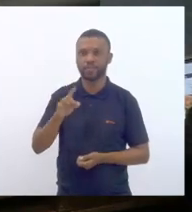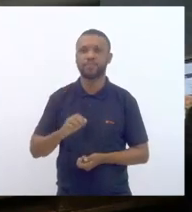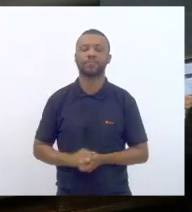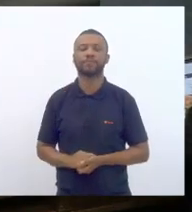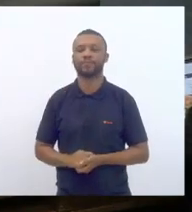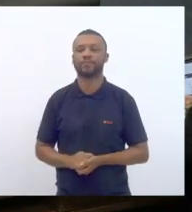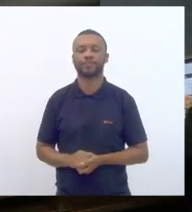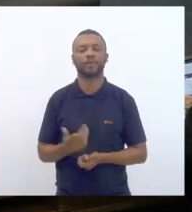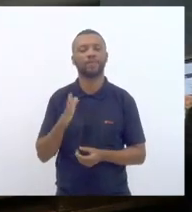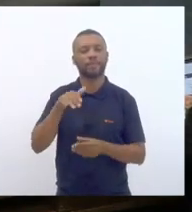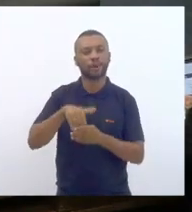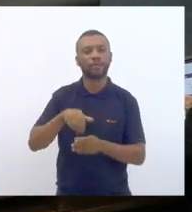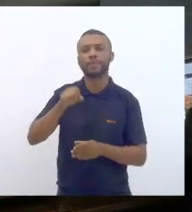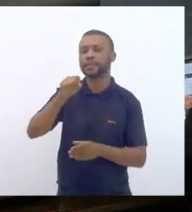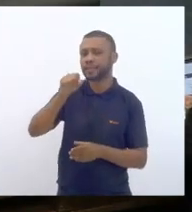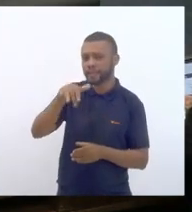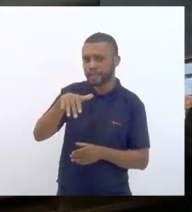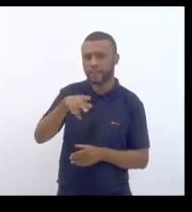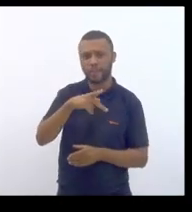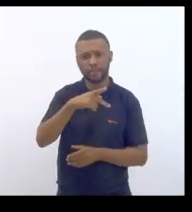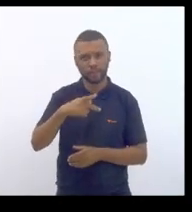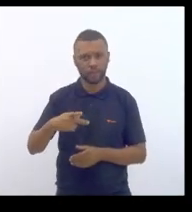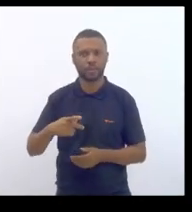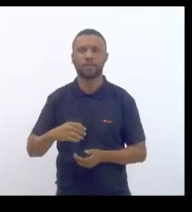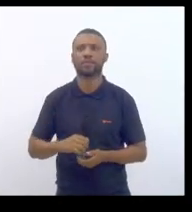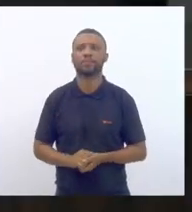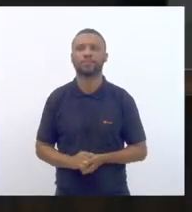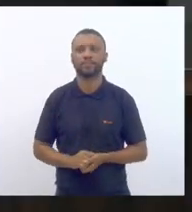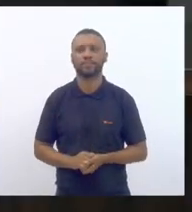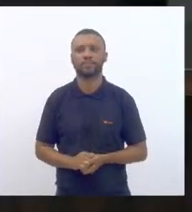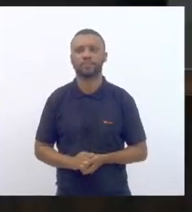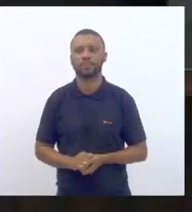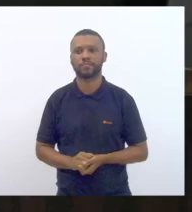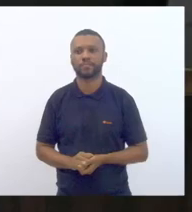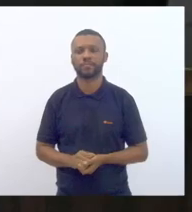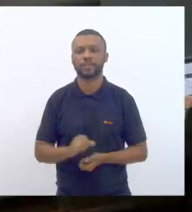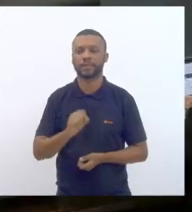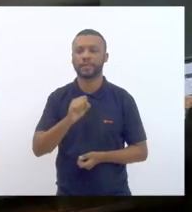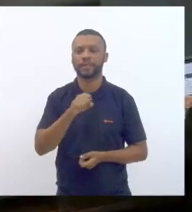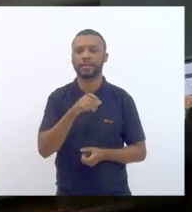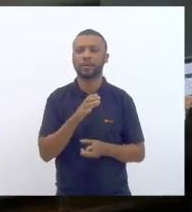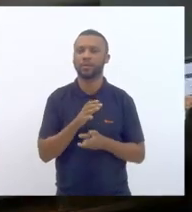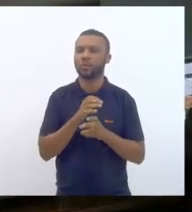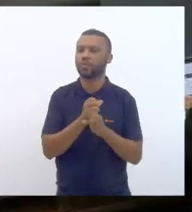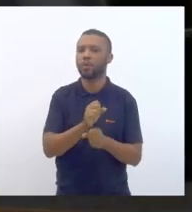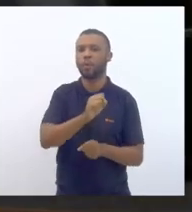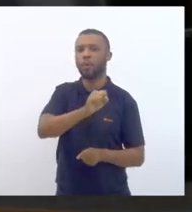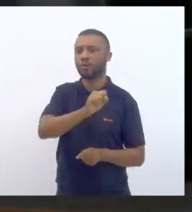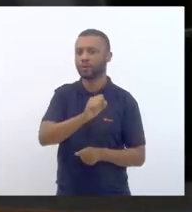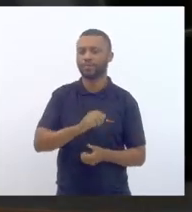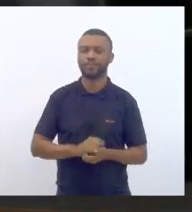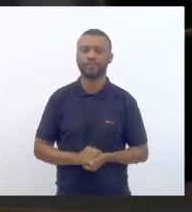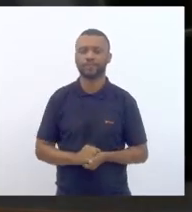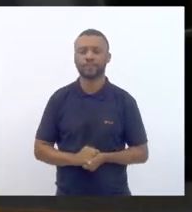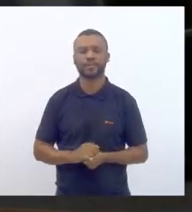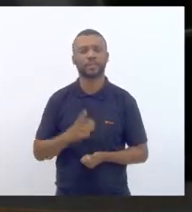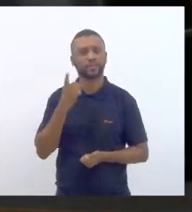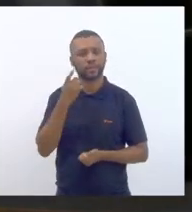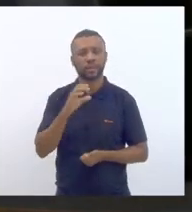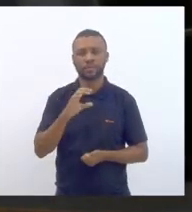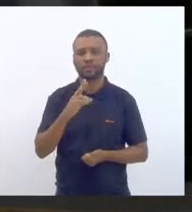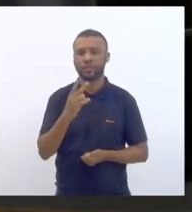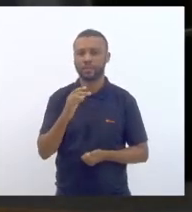Voto sim, presidente. Voto sim, presidente. Célia Jordão, sim, 8. Deputado Chico Machado.